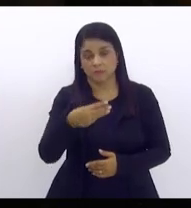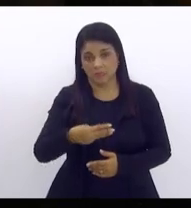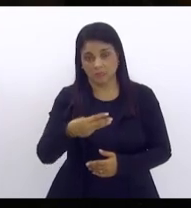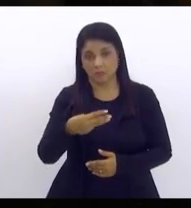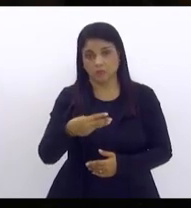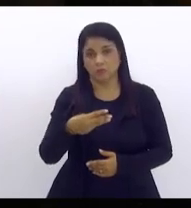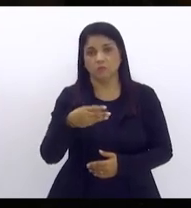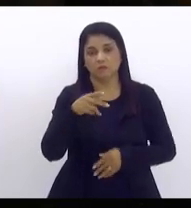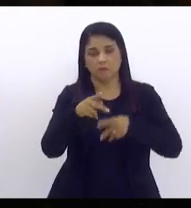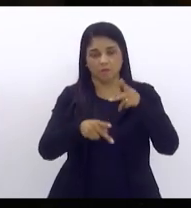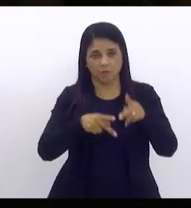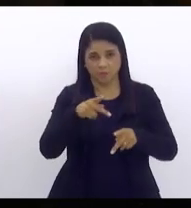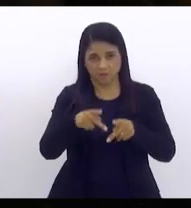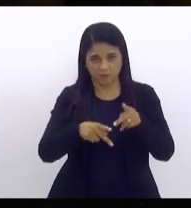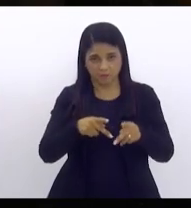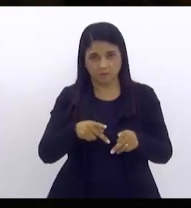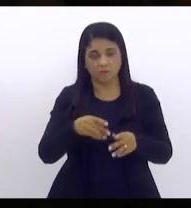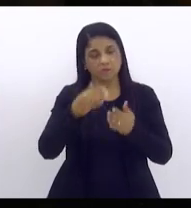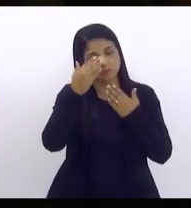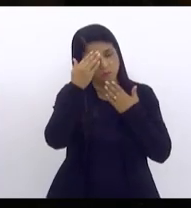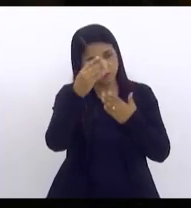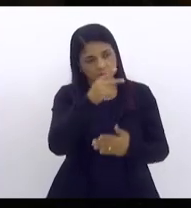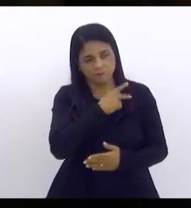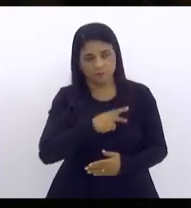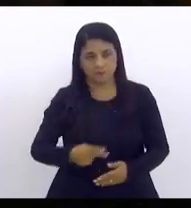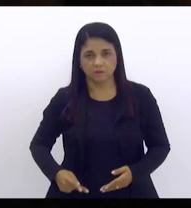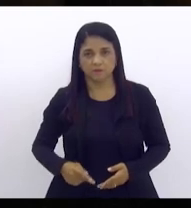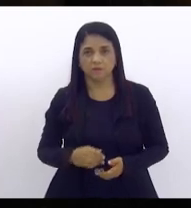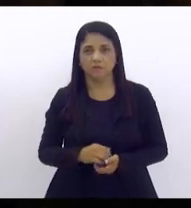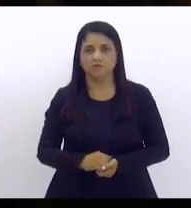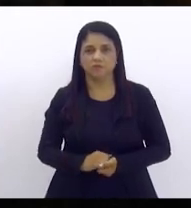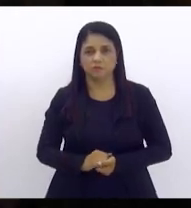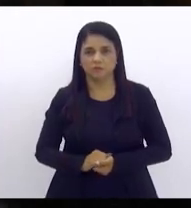do Rio de Janeiro. Muito obrigada, senhor presidente.